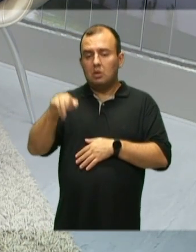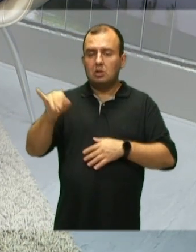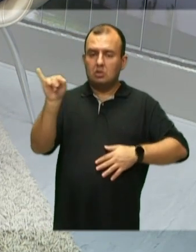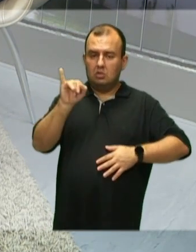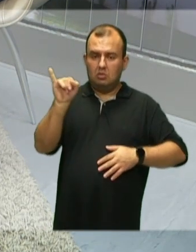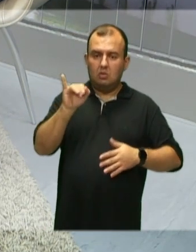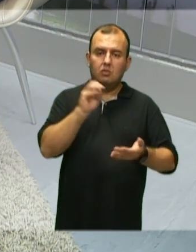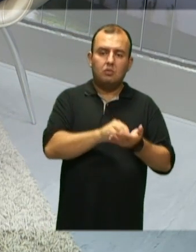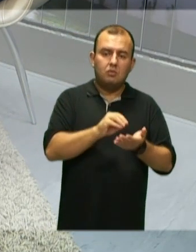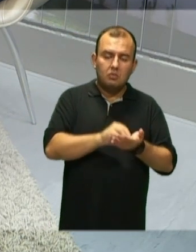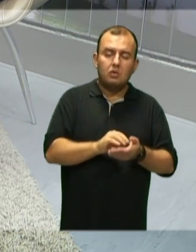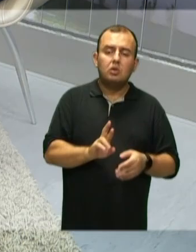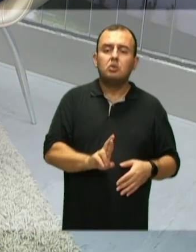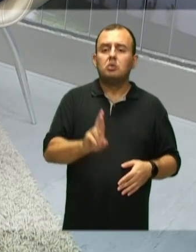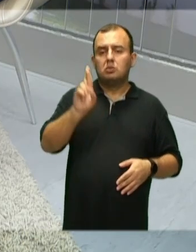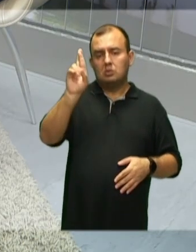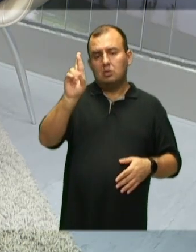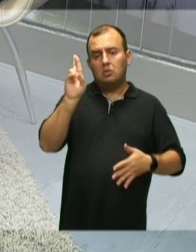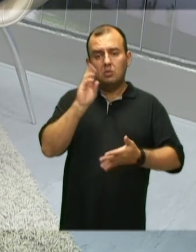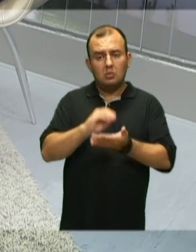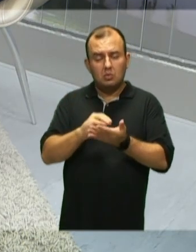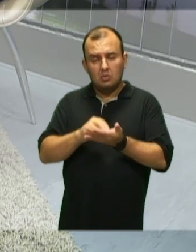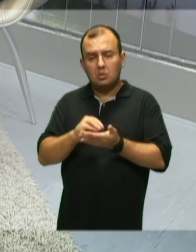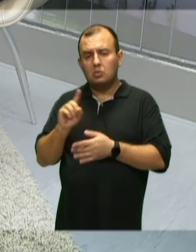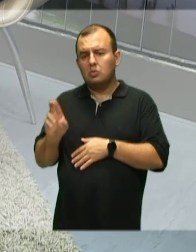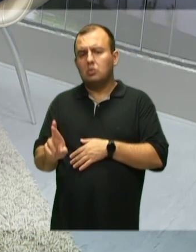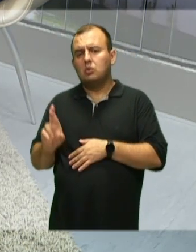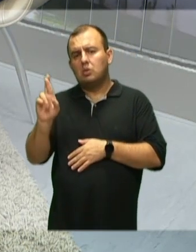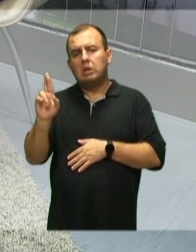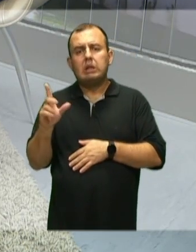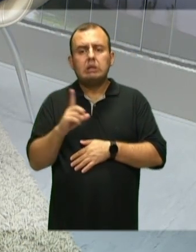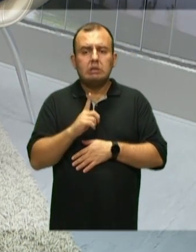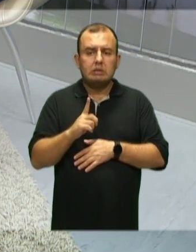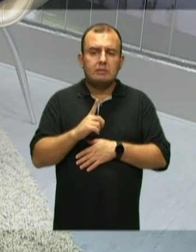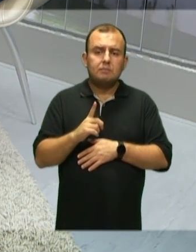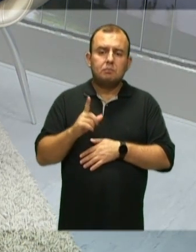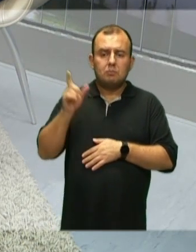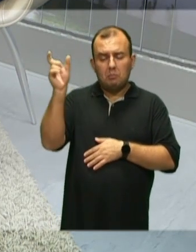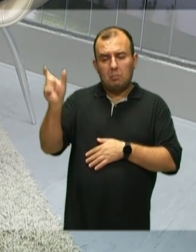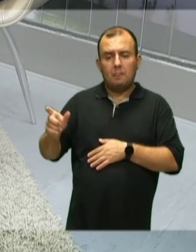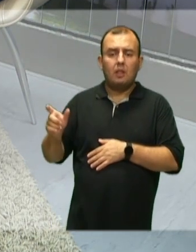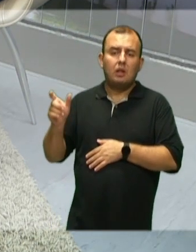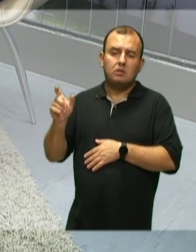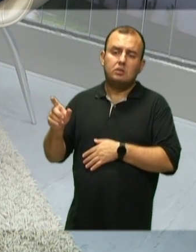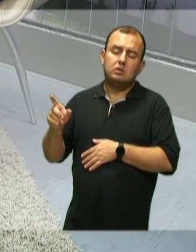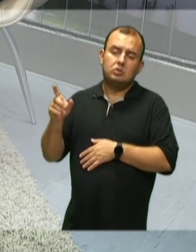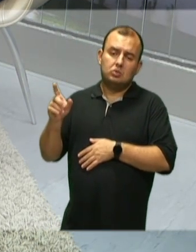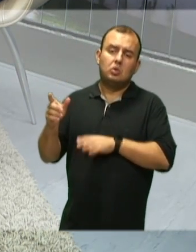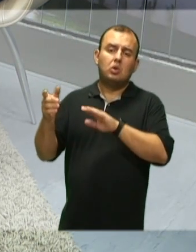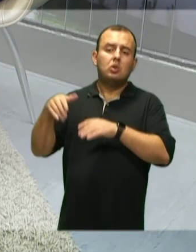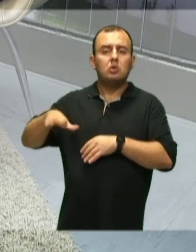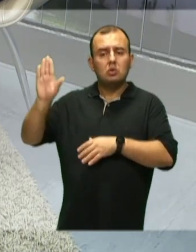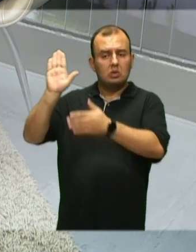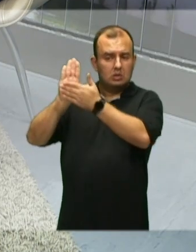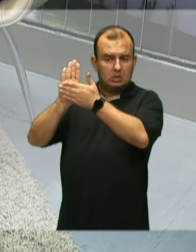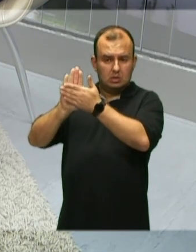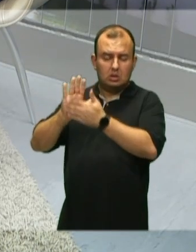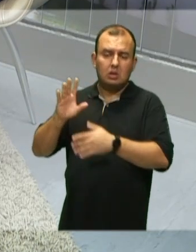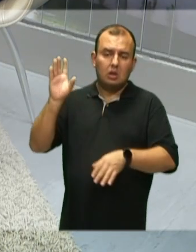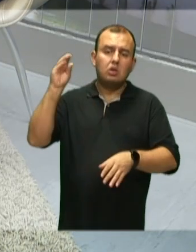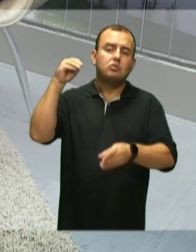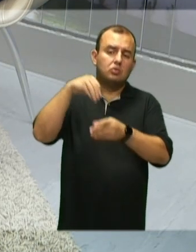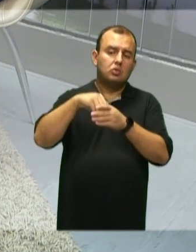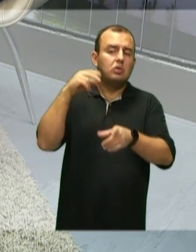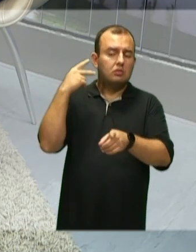vácuo de liderança neste momento né Nós não temos ninguém que possa dizer assim ah o tal pré-candidato ou tal candidato está eleito à prefeitura